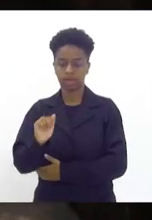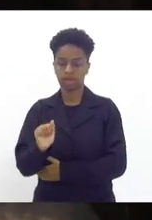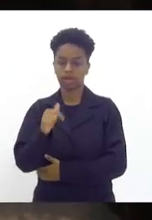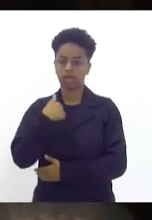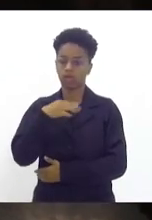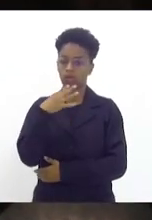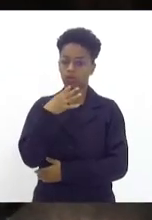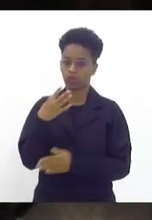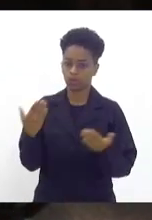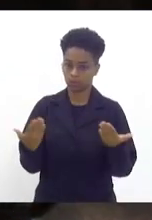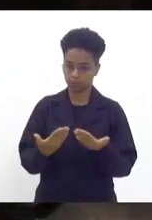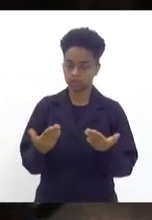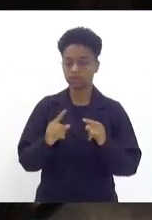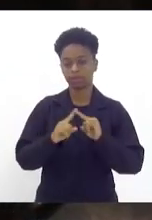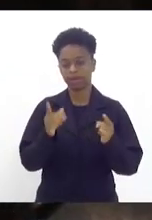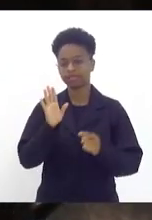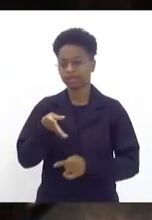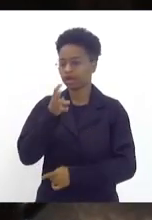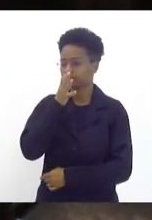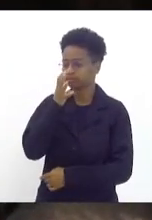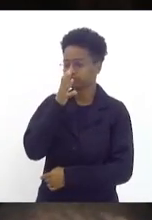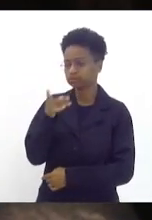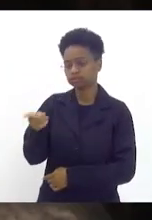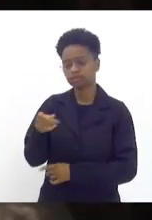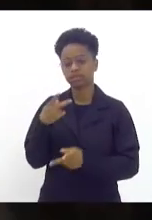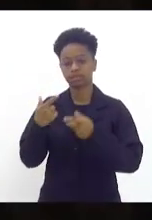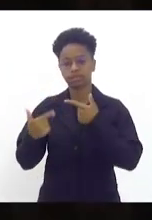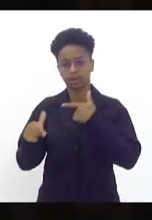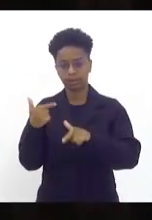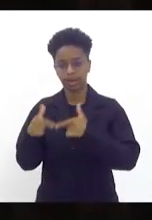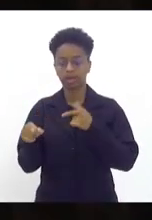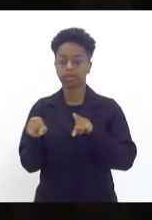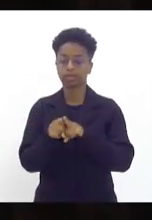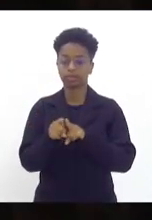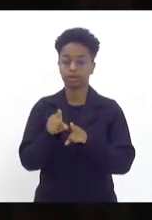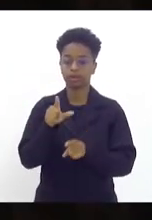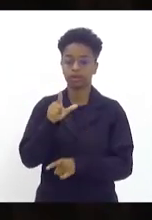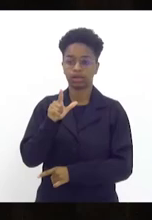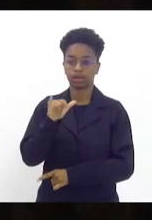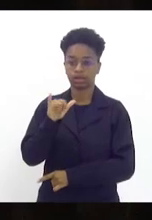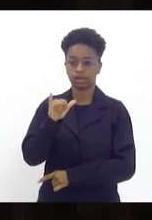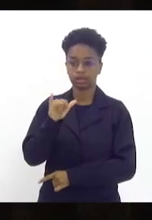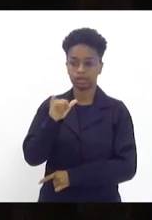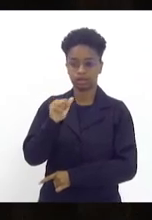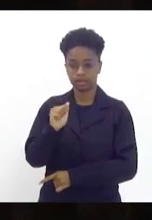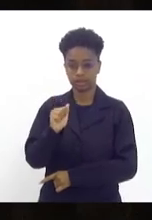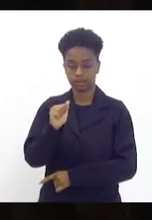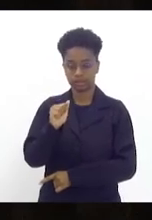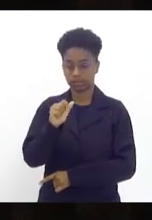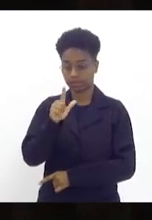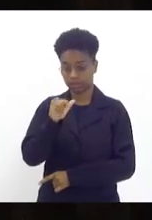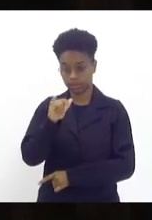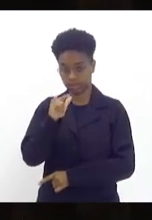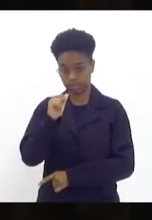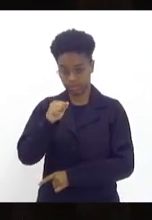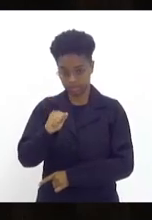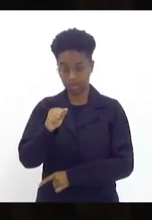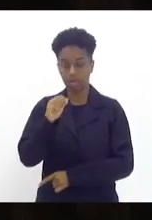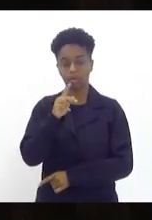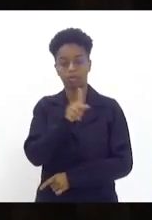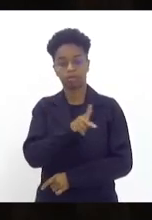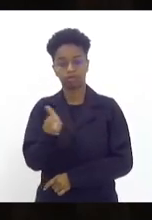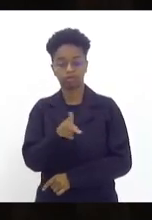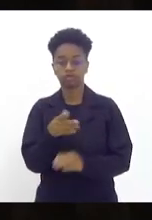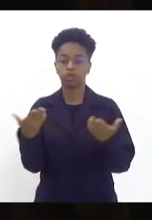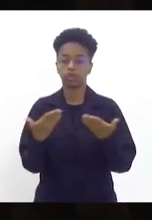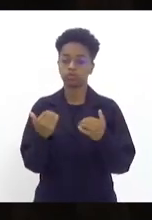mas já estou admirando o trabalho que ela realiza, e a Lília Nunes, professora Lília, que está hoje com o